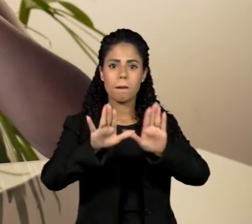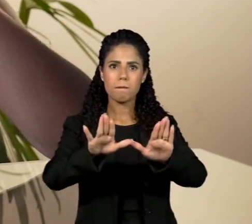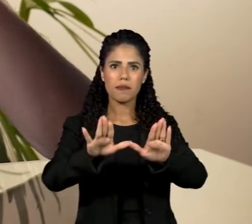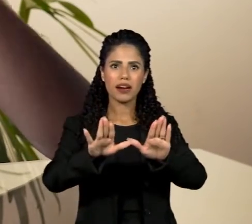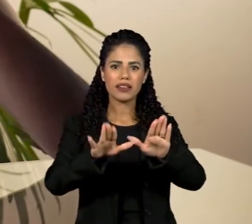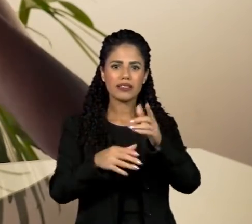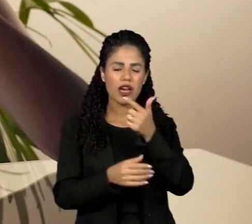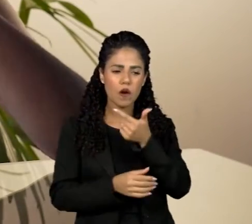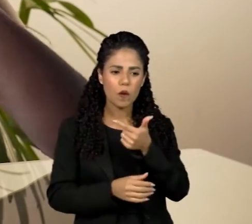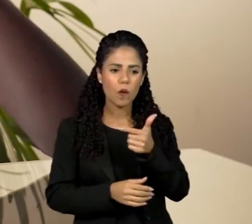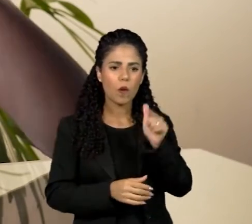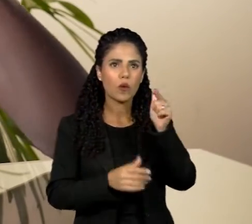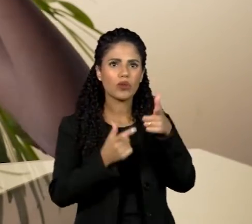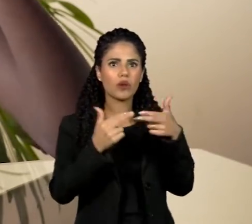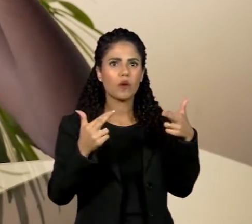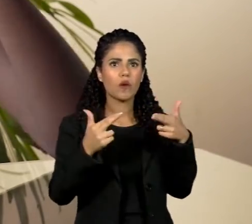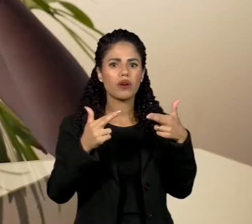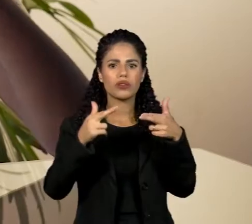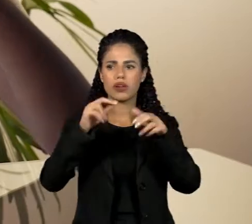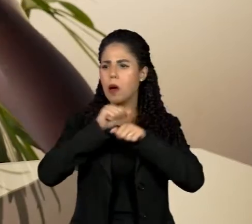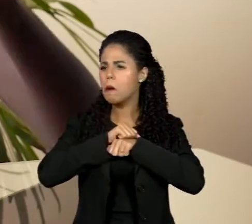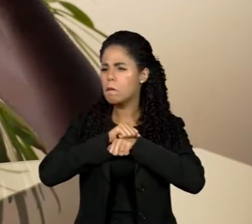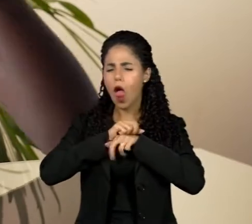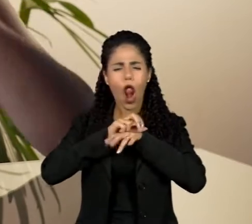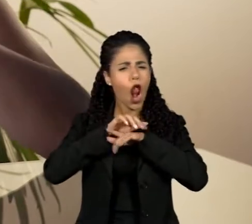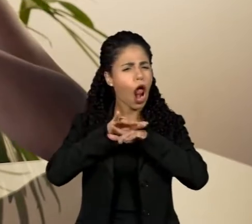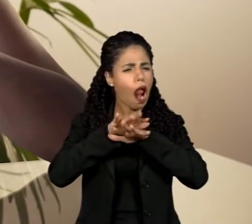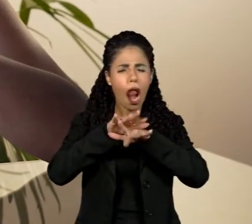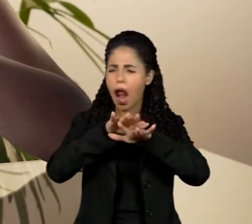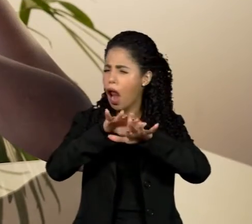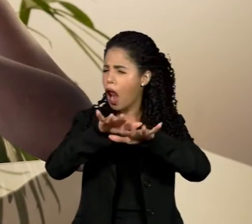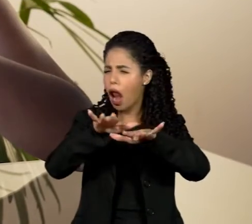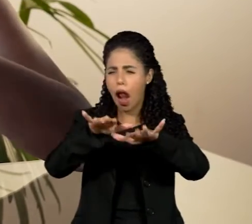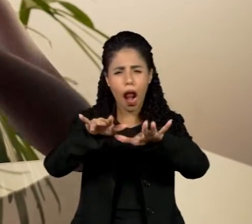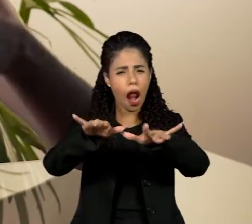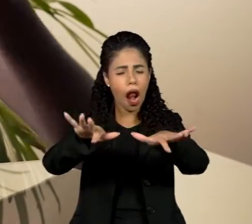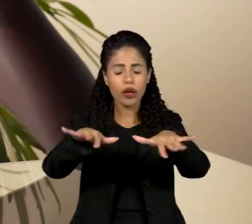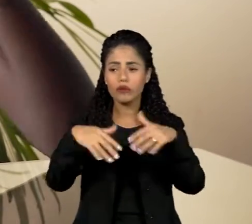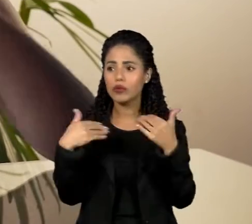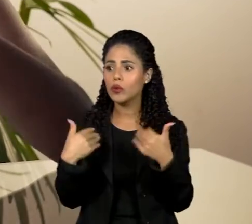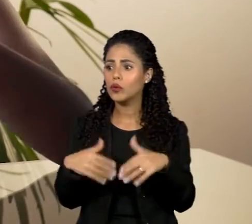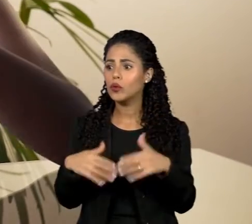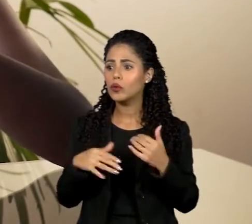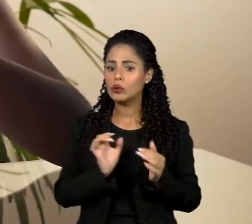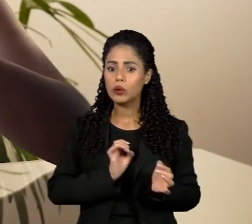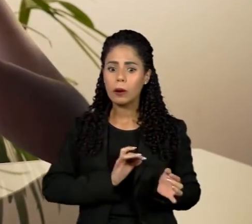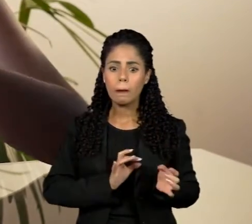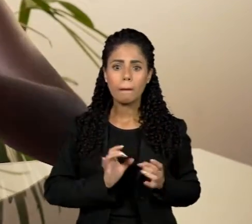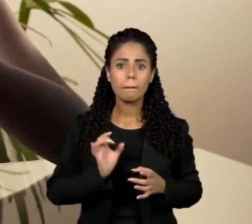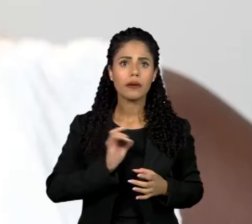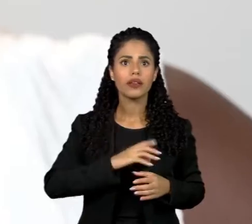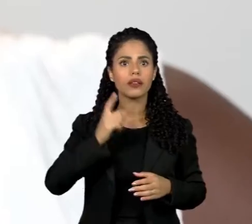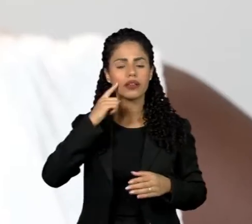ele é impulsionado, ele chega em pessoas que não estão na minha base. E aí começam a aparecer comentários